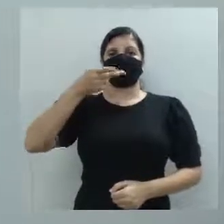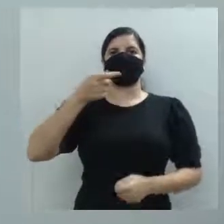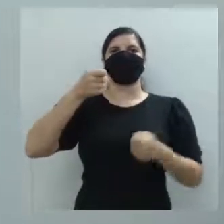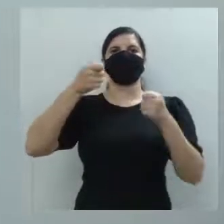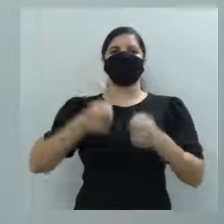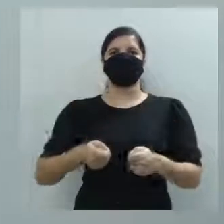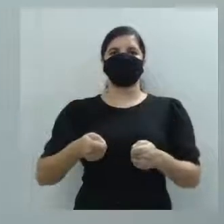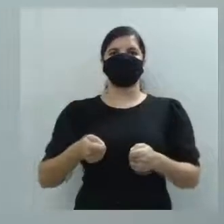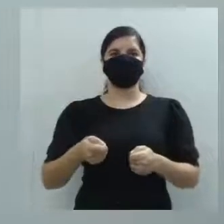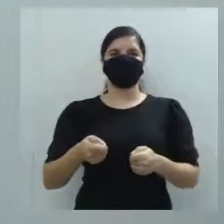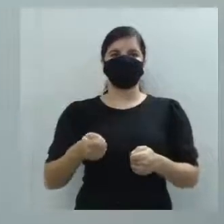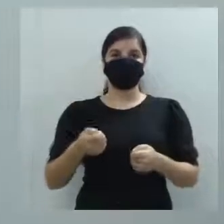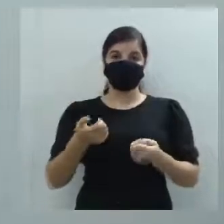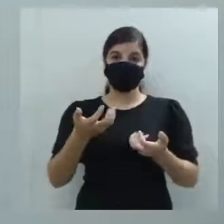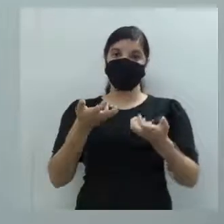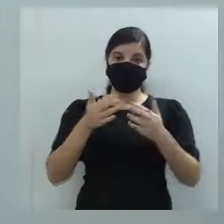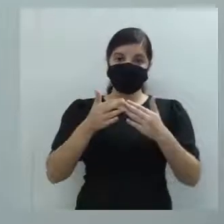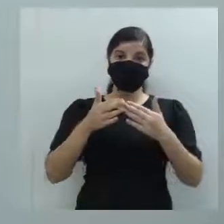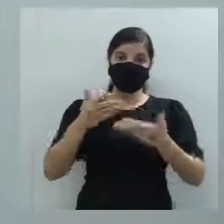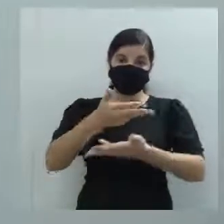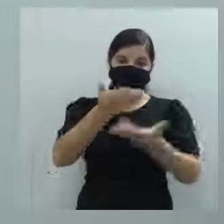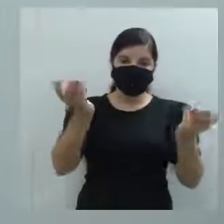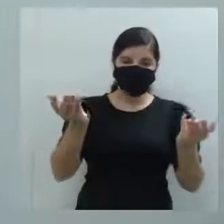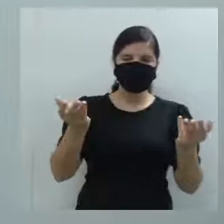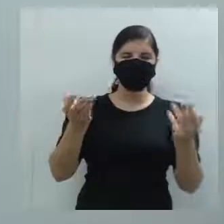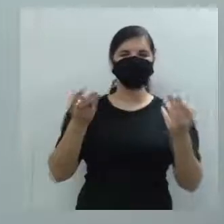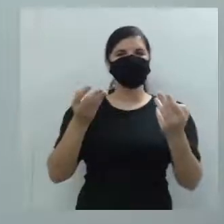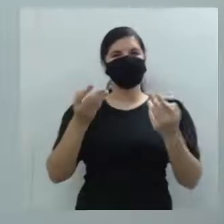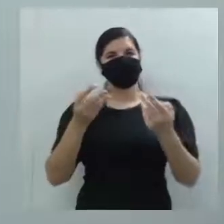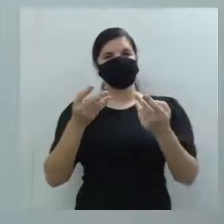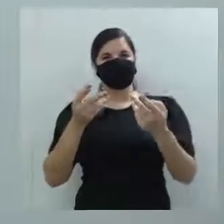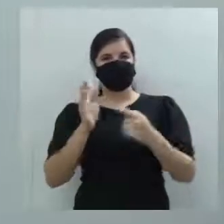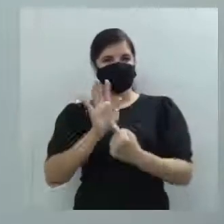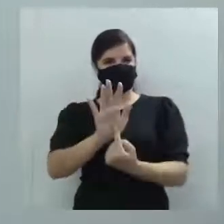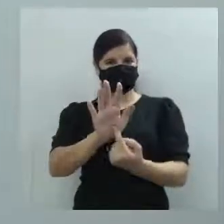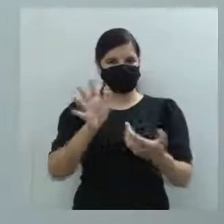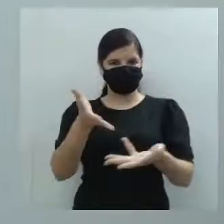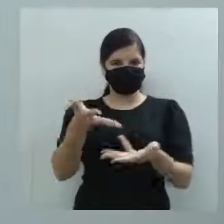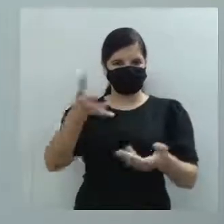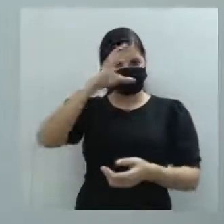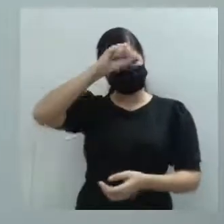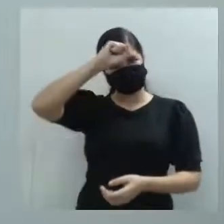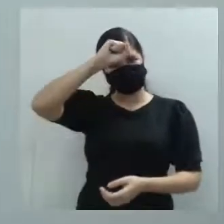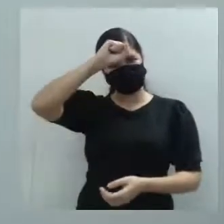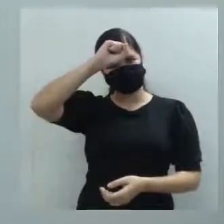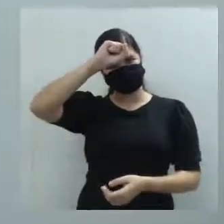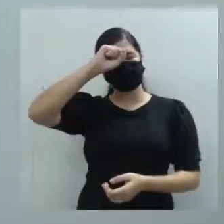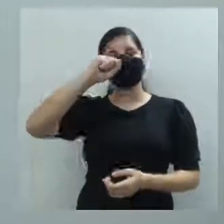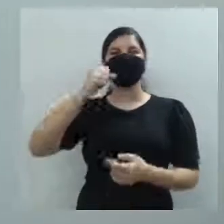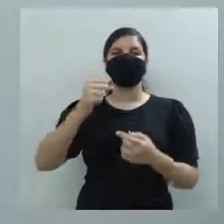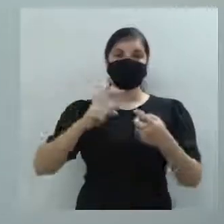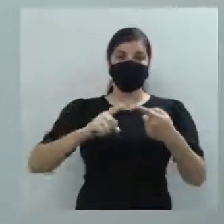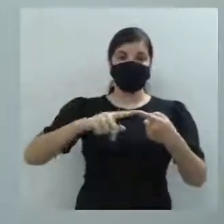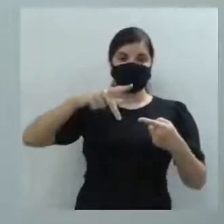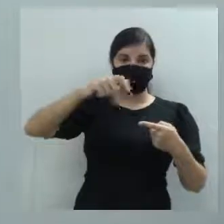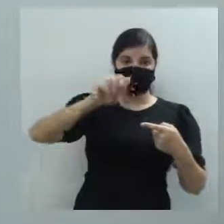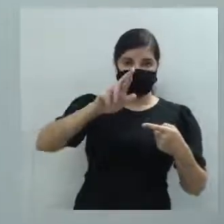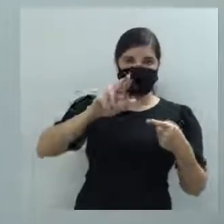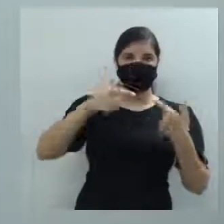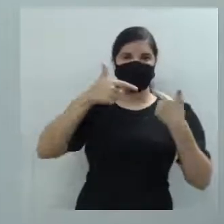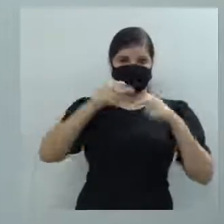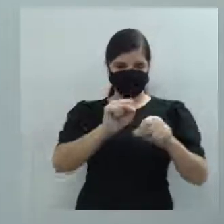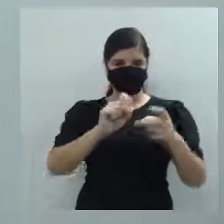fala. Então, eu gostaria que vocês, nessa breve apresentação, aprendessem bem elementos paralinguísticos e